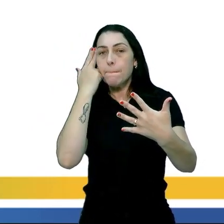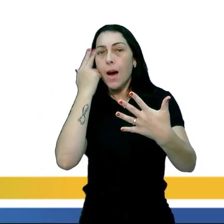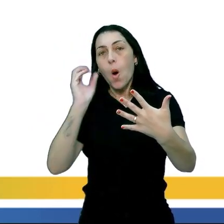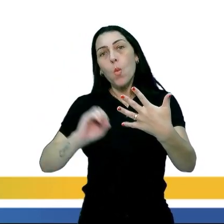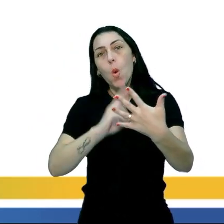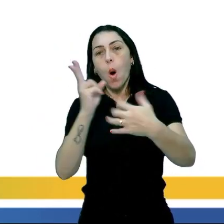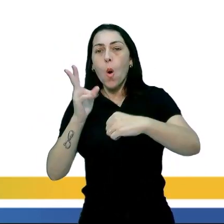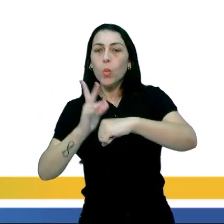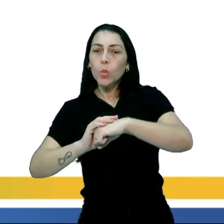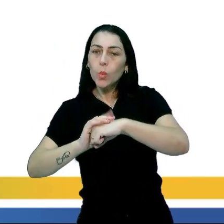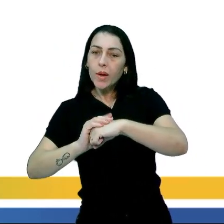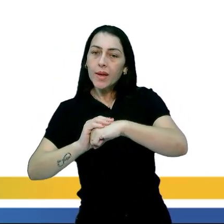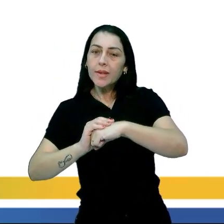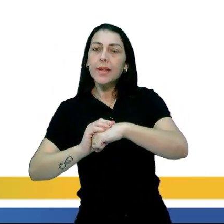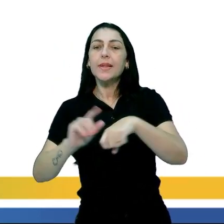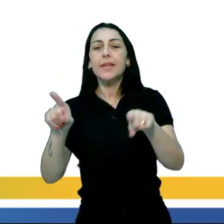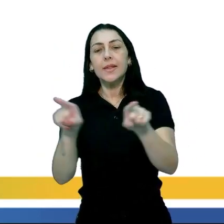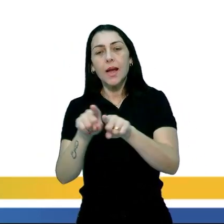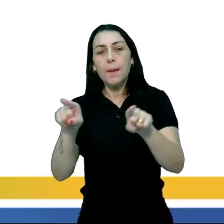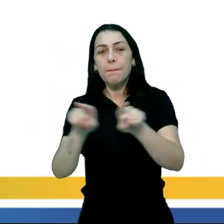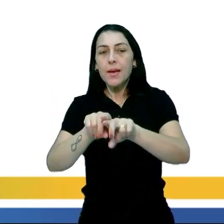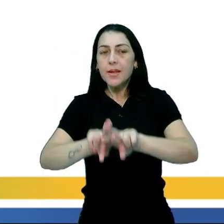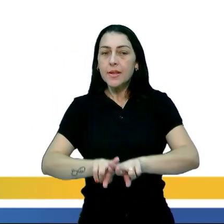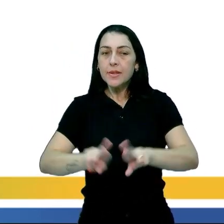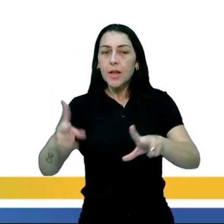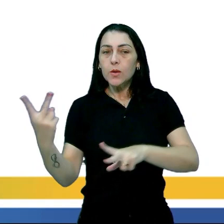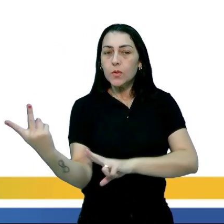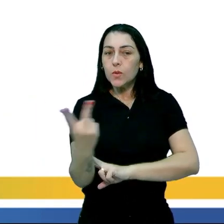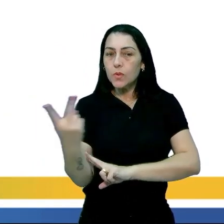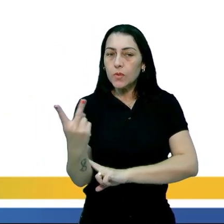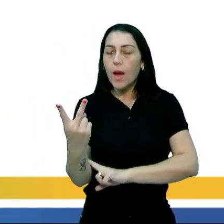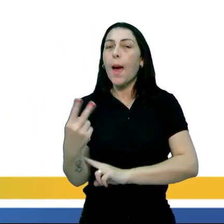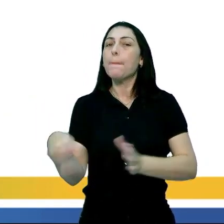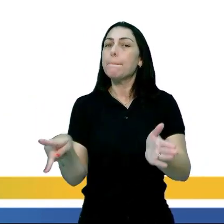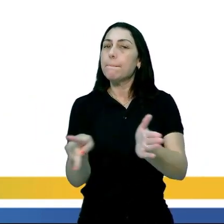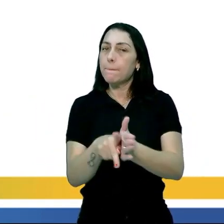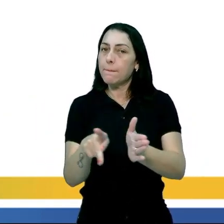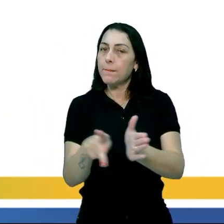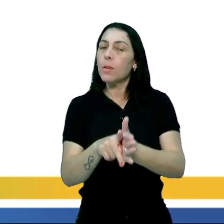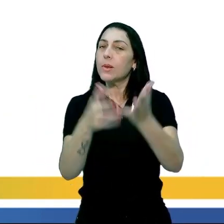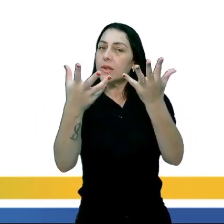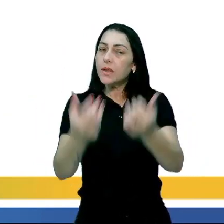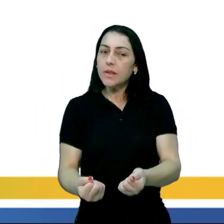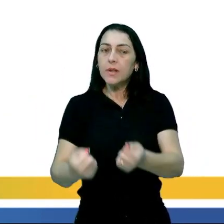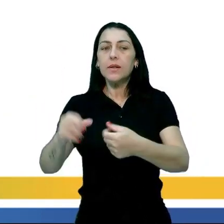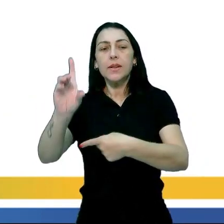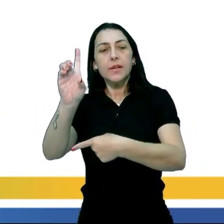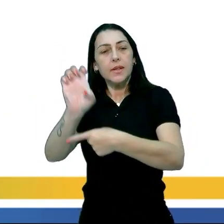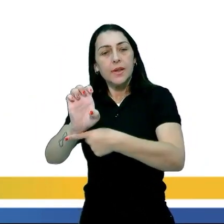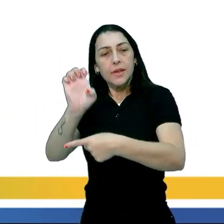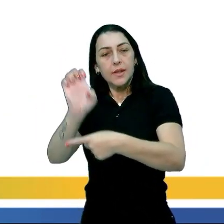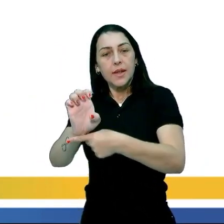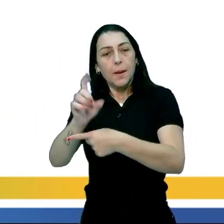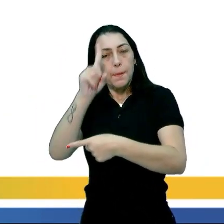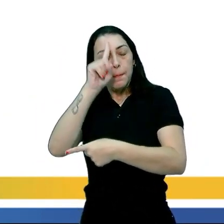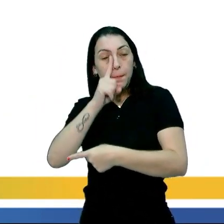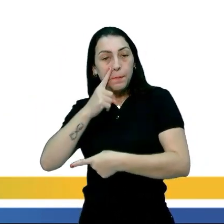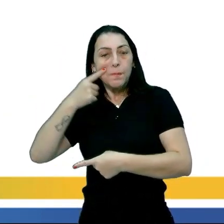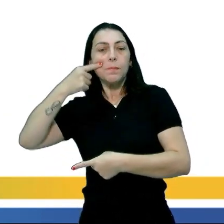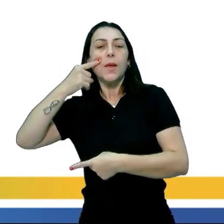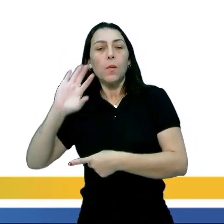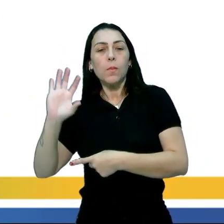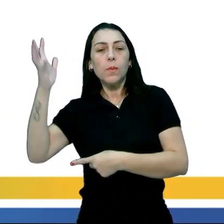ou patológico e a distinção entre os dois é a sua regularidade. E letra E.